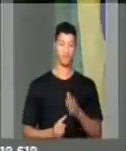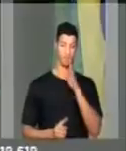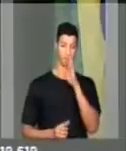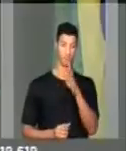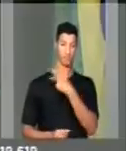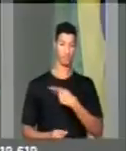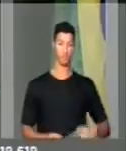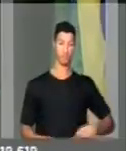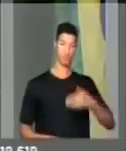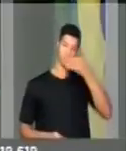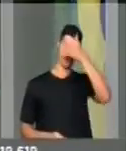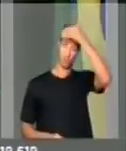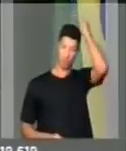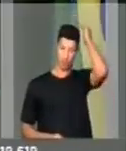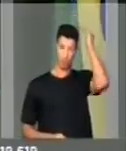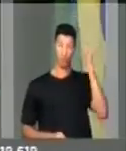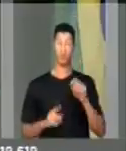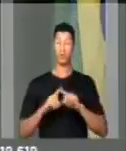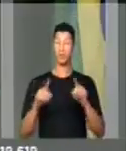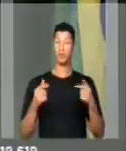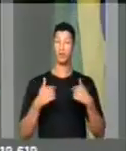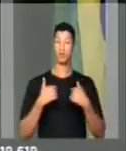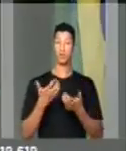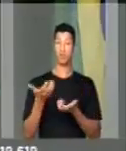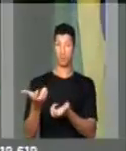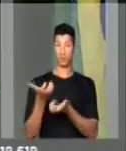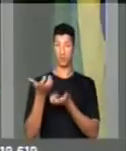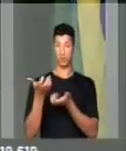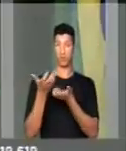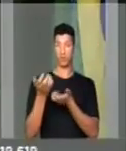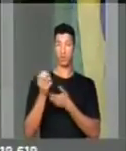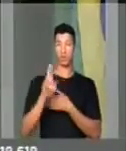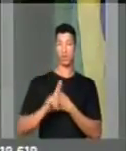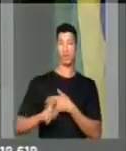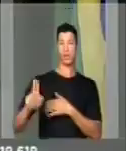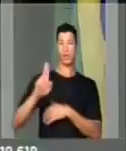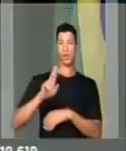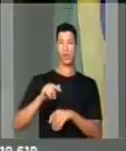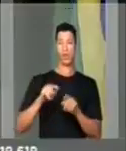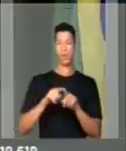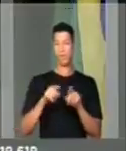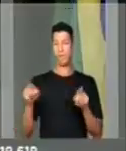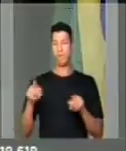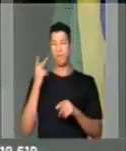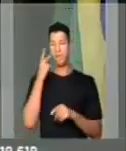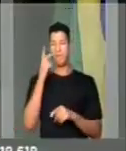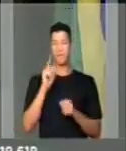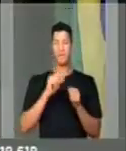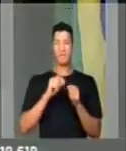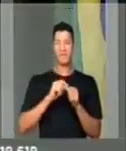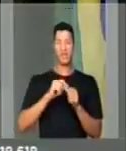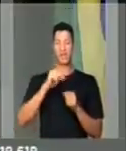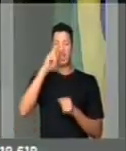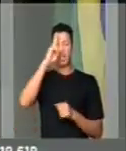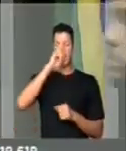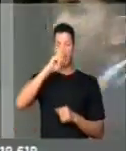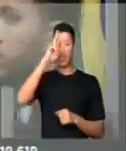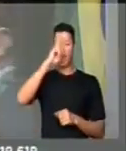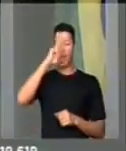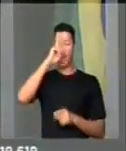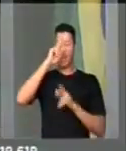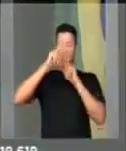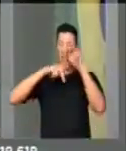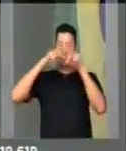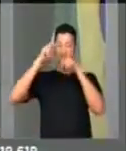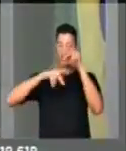criticando o presidente Michel Temer. Mas eu quero usar esse espaço para fazer uma lembrança do